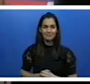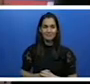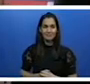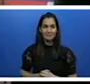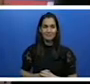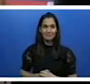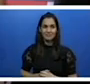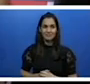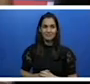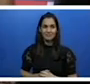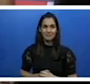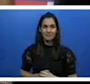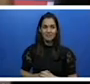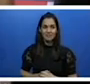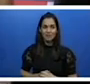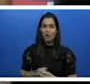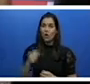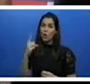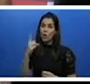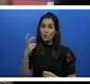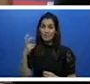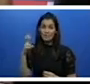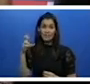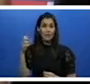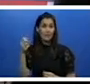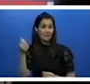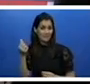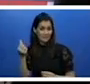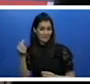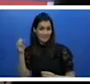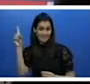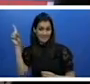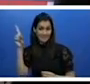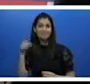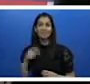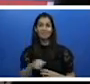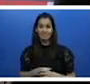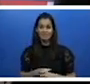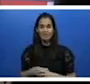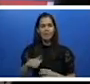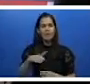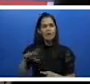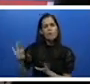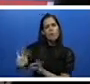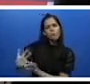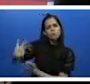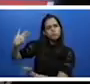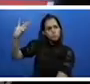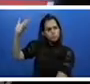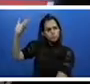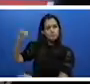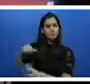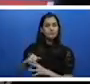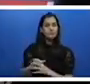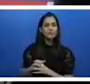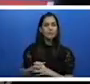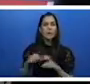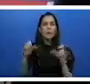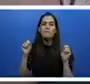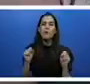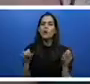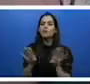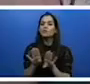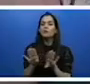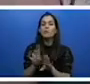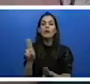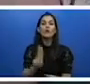meus enormes 1,56, ah lá, eu usei a trena para medir. Eu posso usar